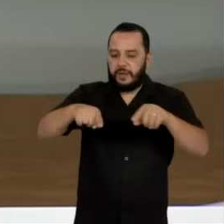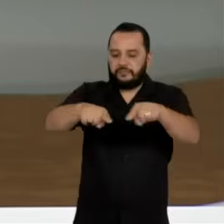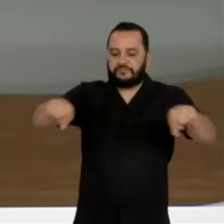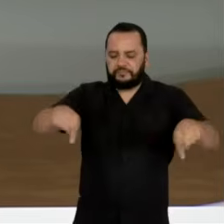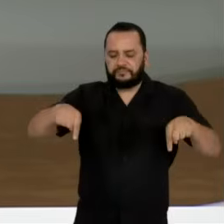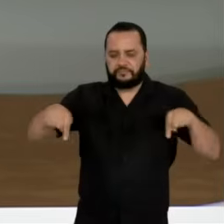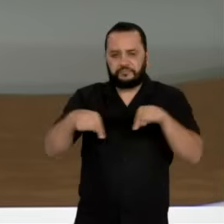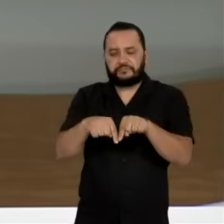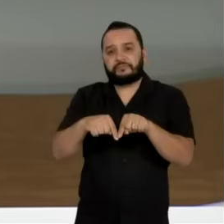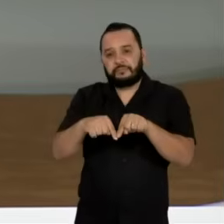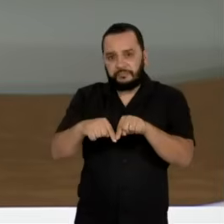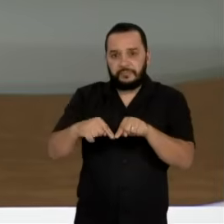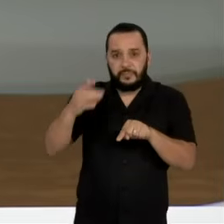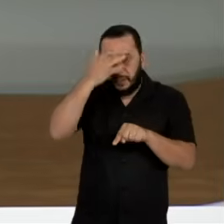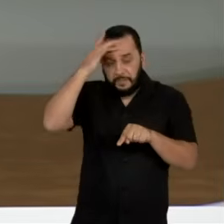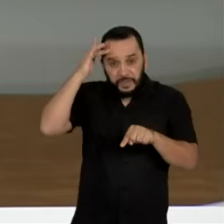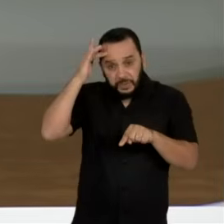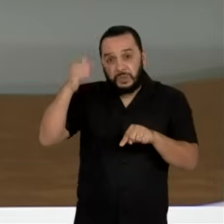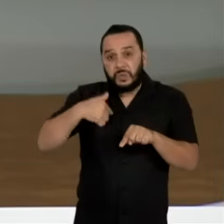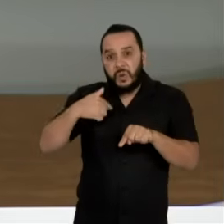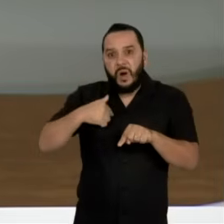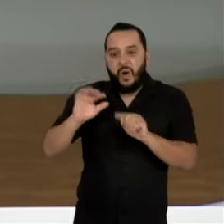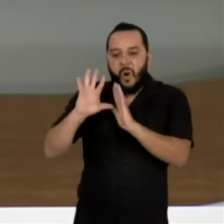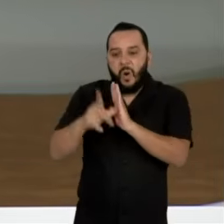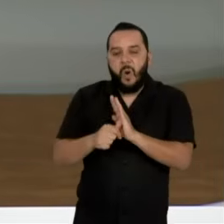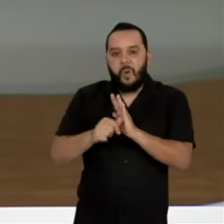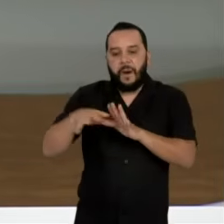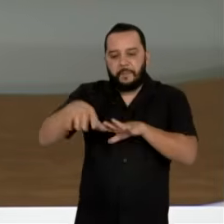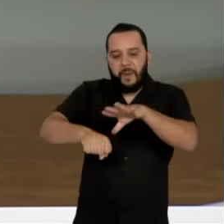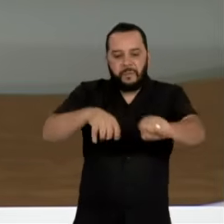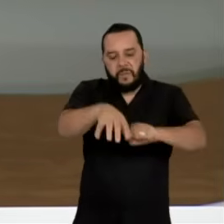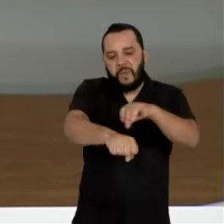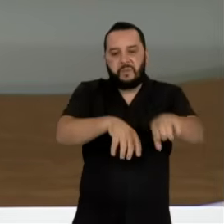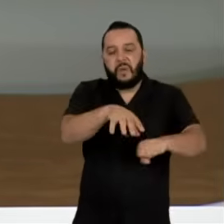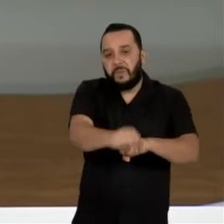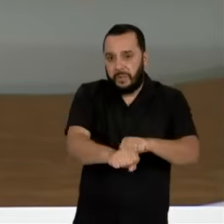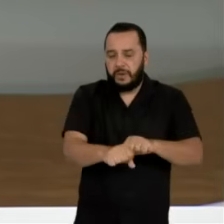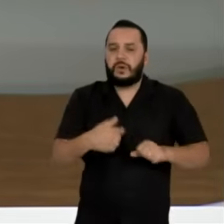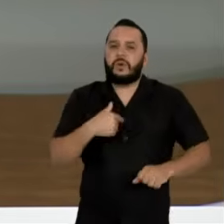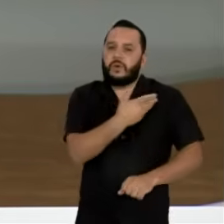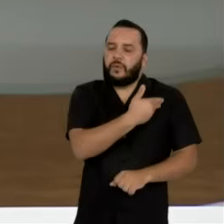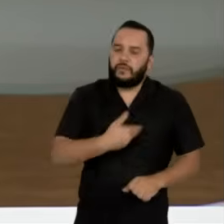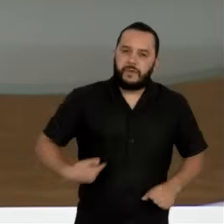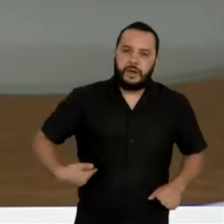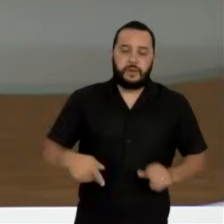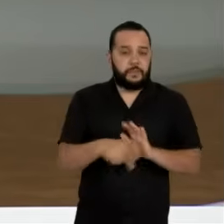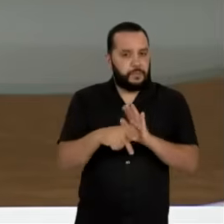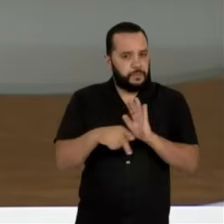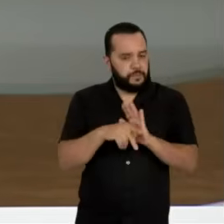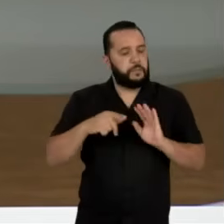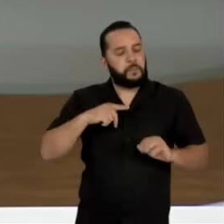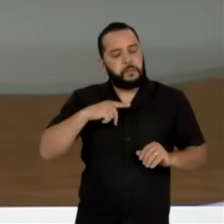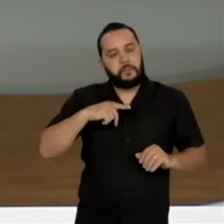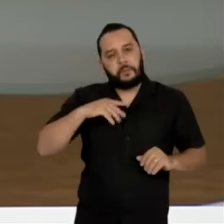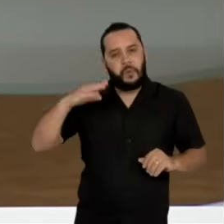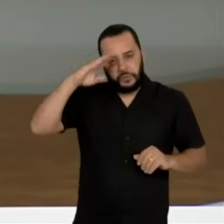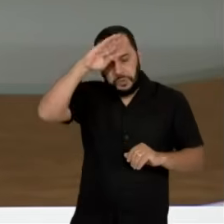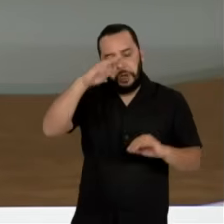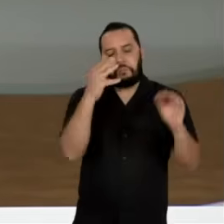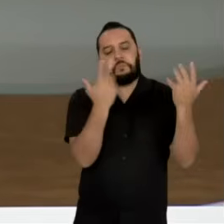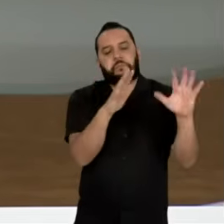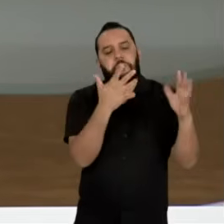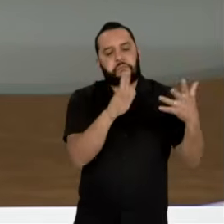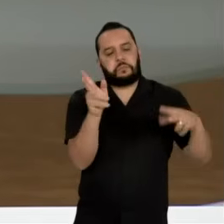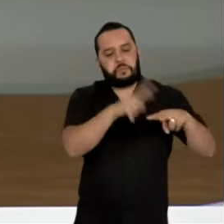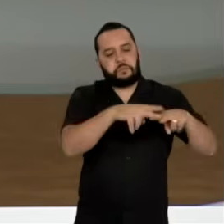na investigação estadual. O governo Jair Bolsonaro celebrou as prisões e adicionou notas de surrealismo ao